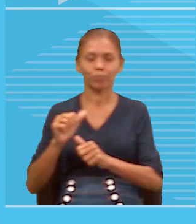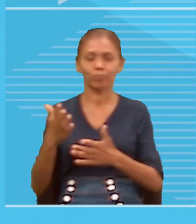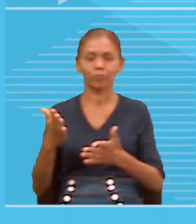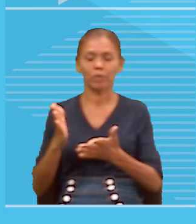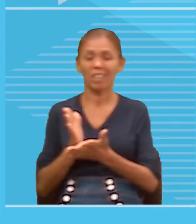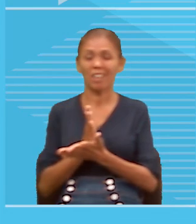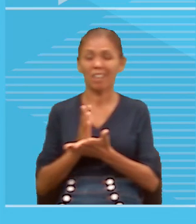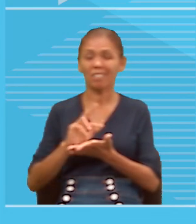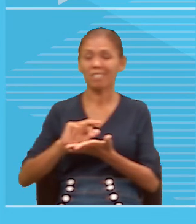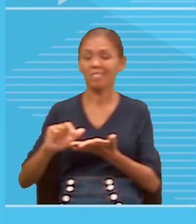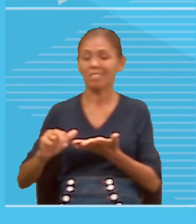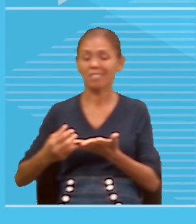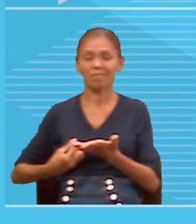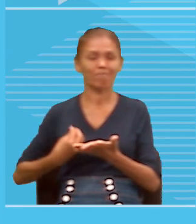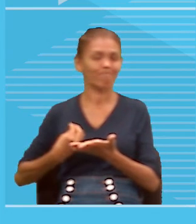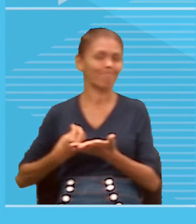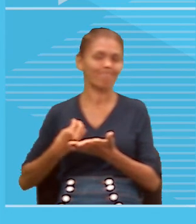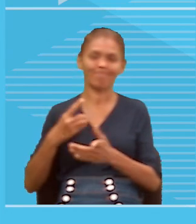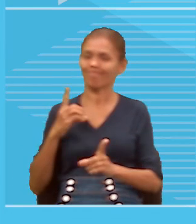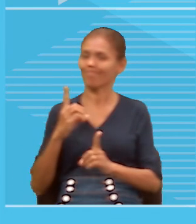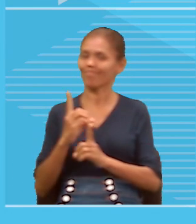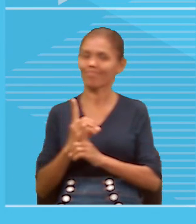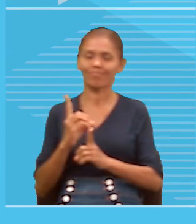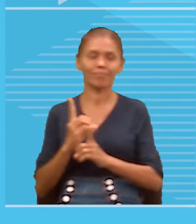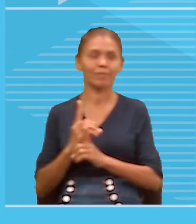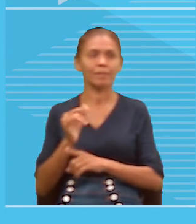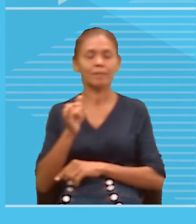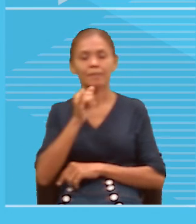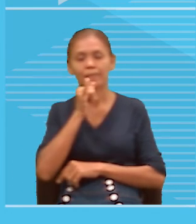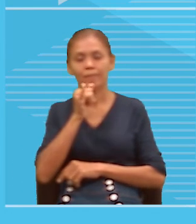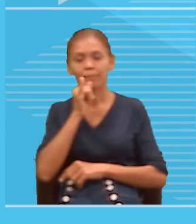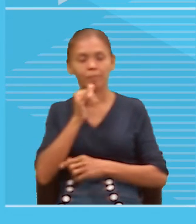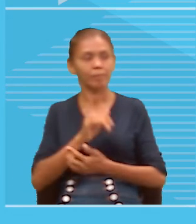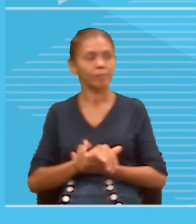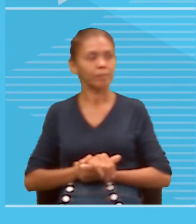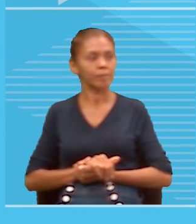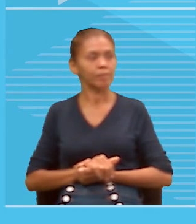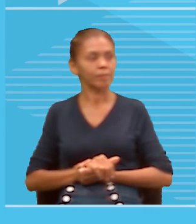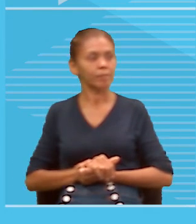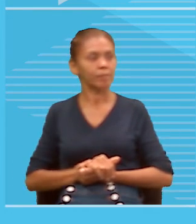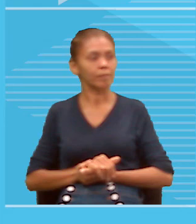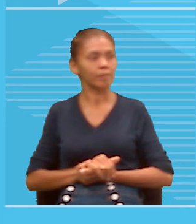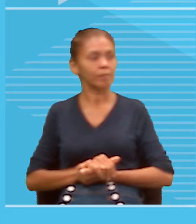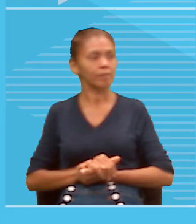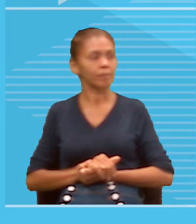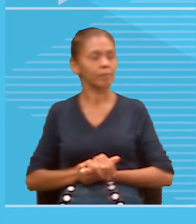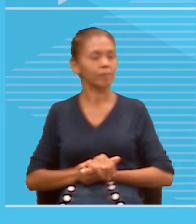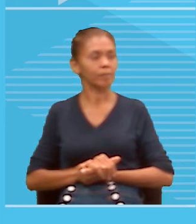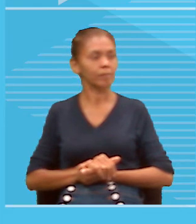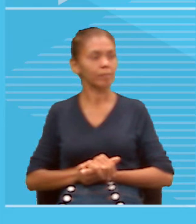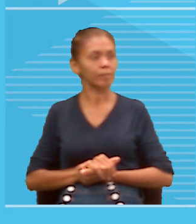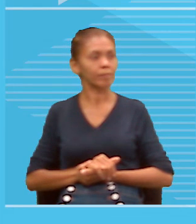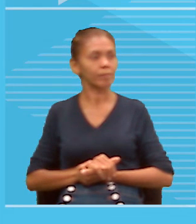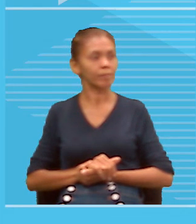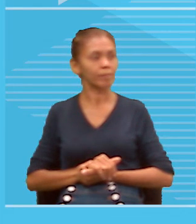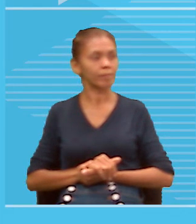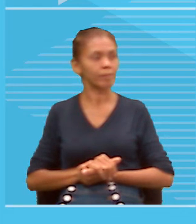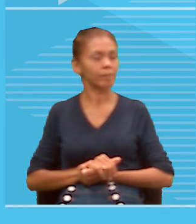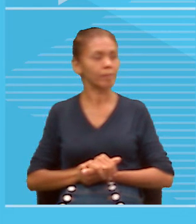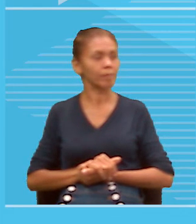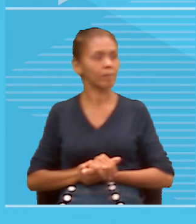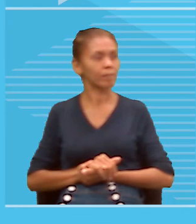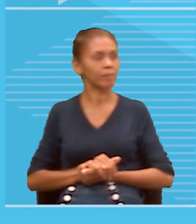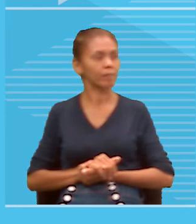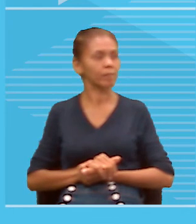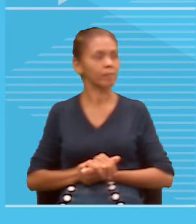mais alguns dos representantes então a gente vê aqui por exemplo o purgatório Júnior que é esse indivíduo